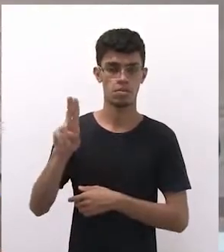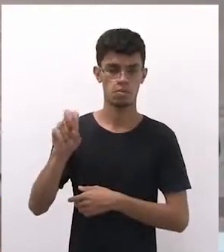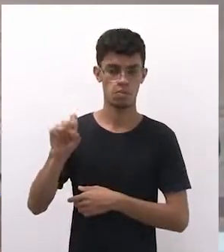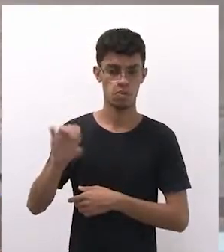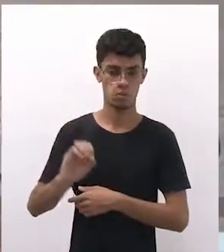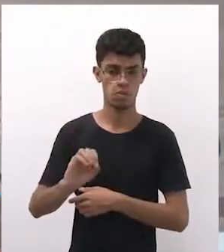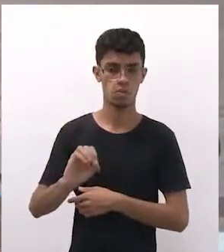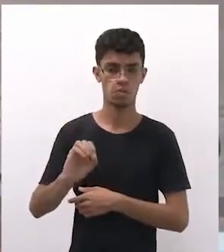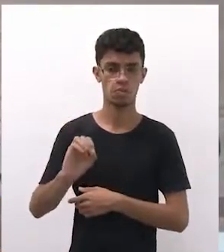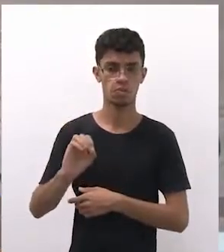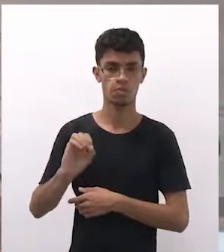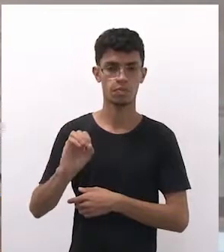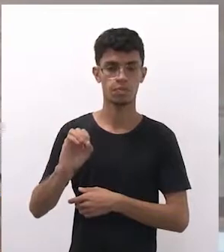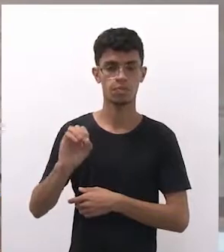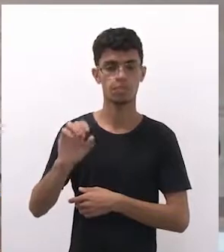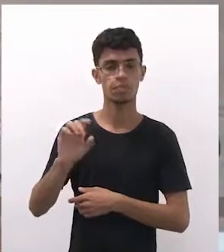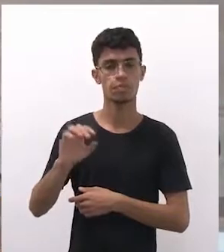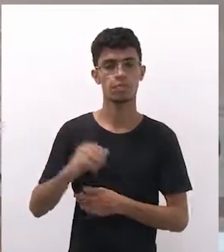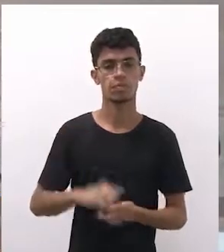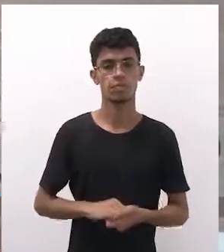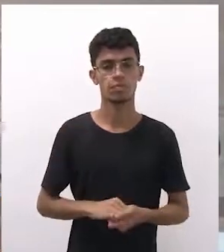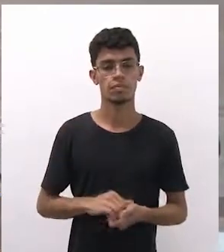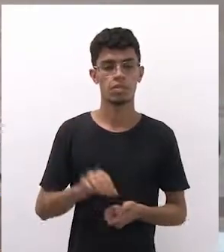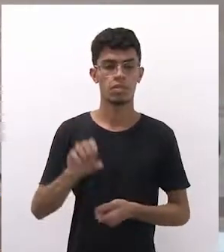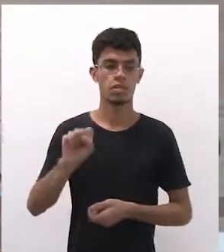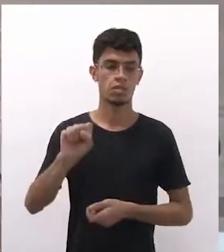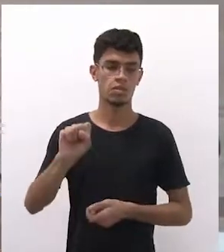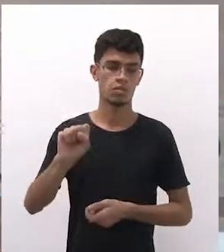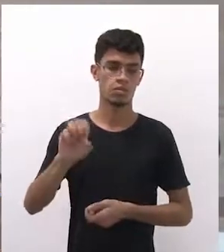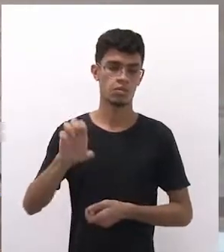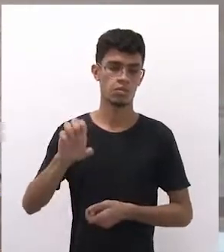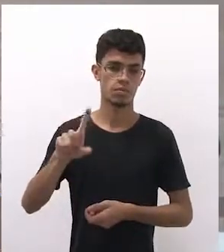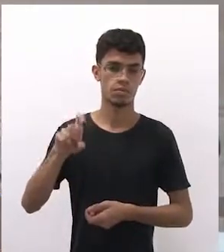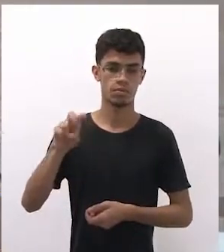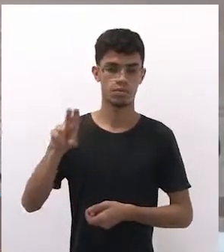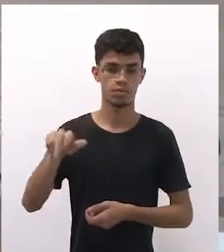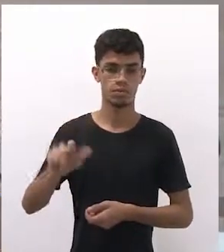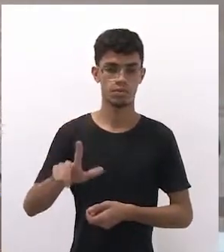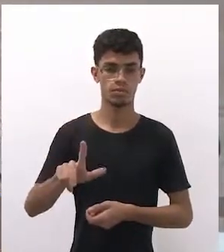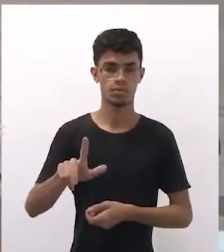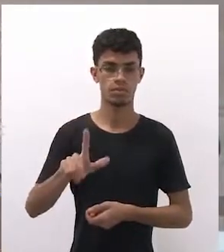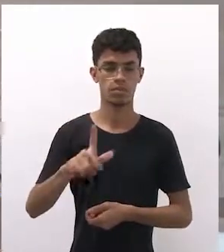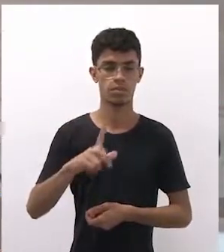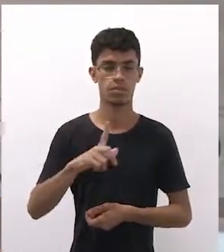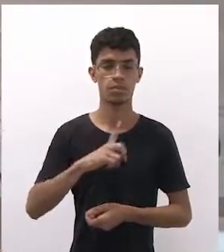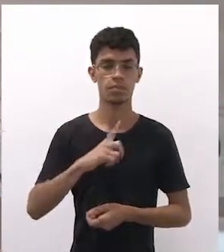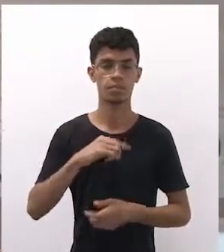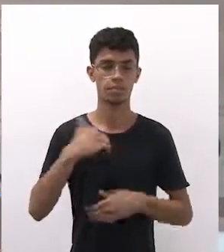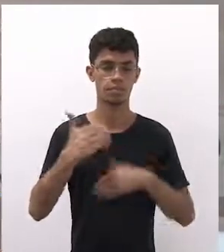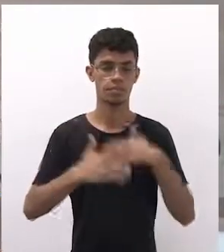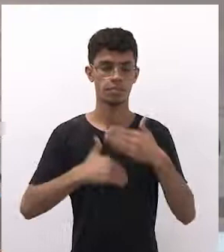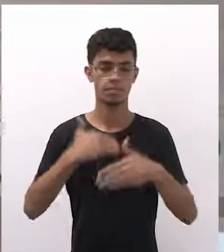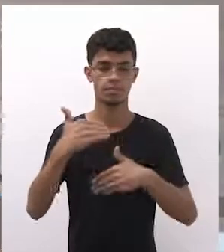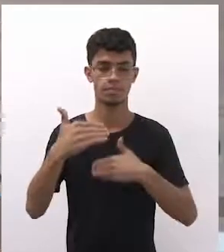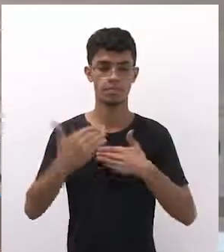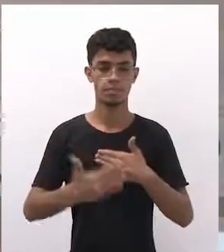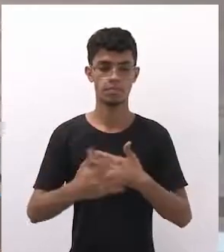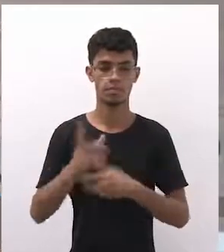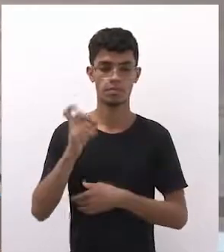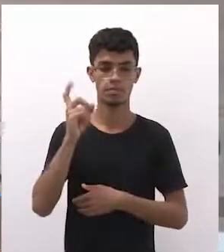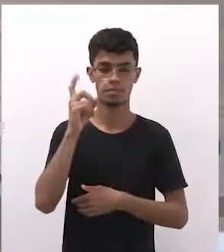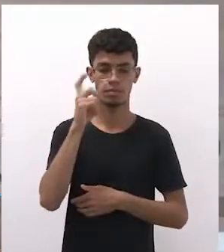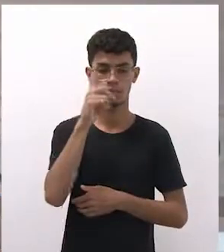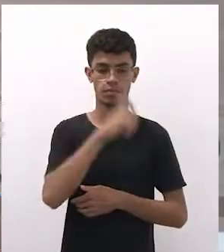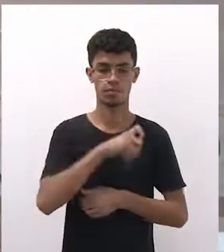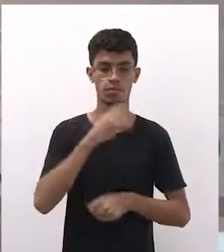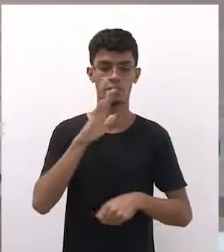é uma constante, é uma prova, e aí falando um pouco dos processos, né, é uma prova difícil de